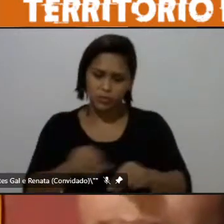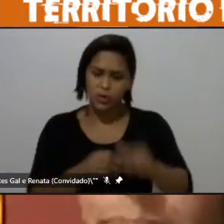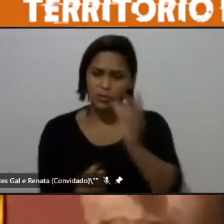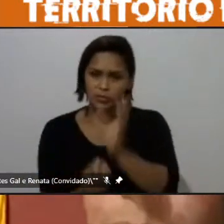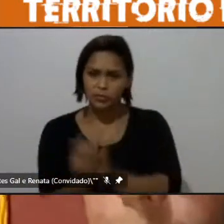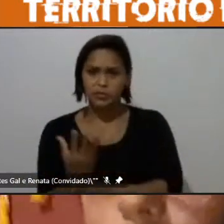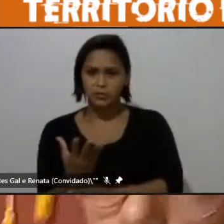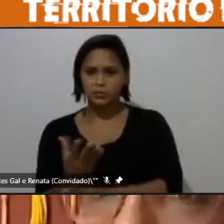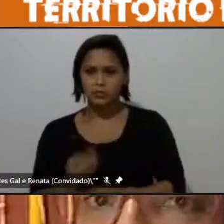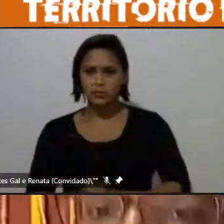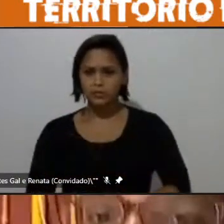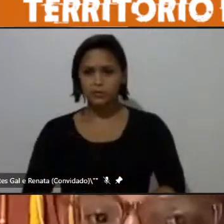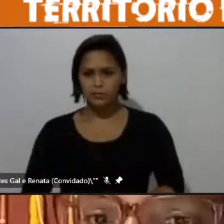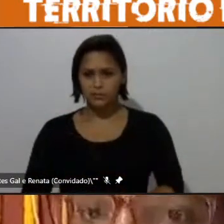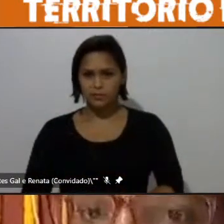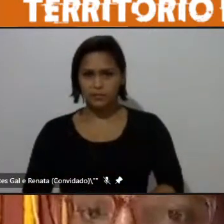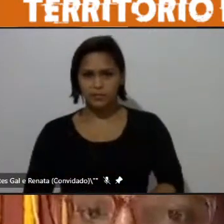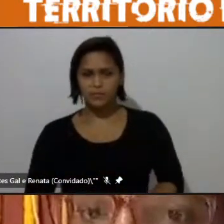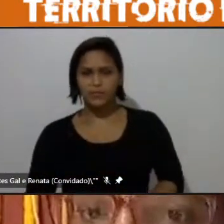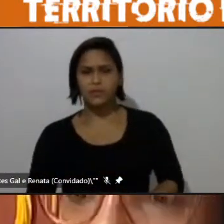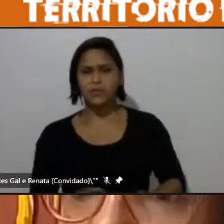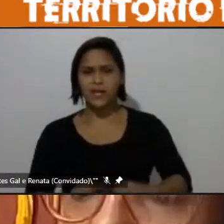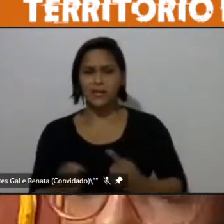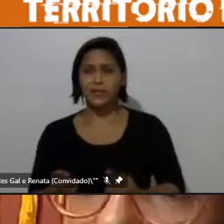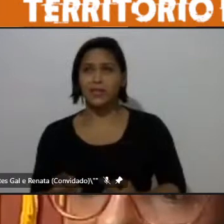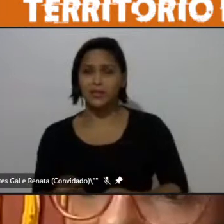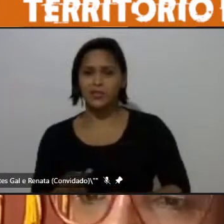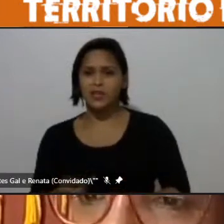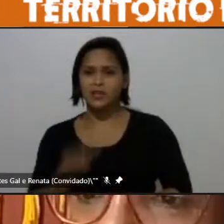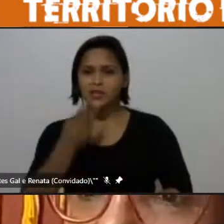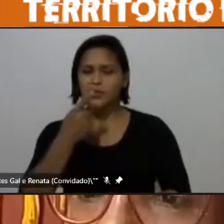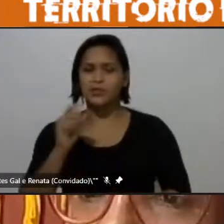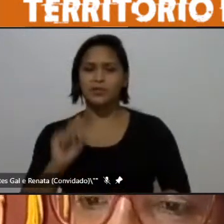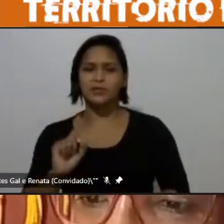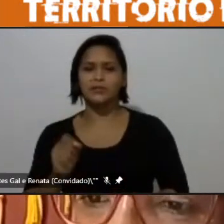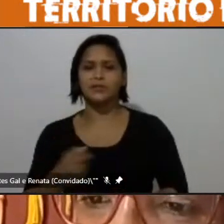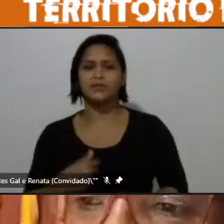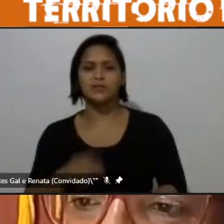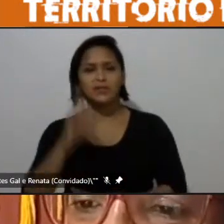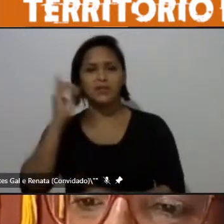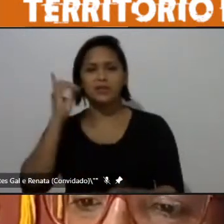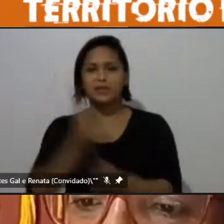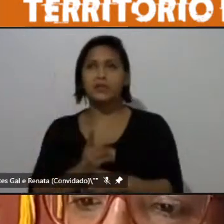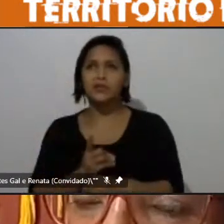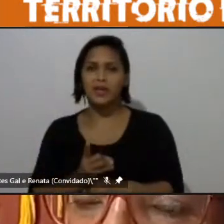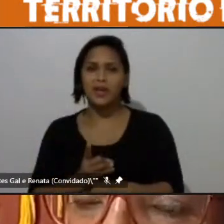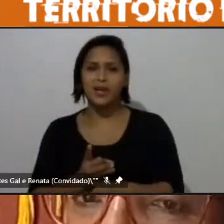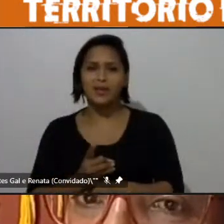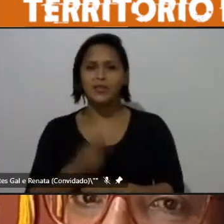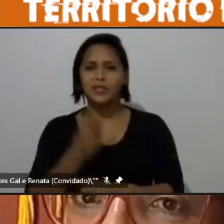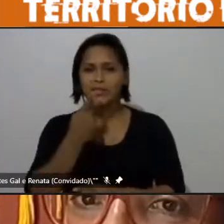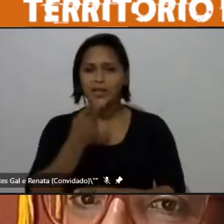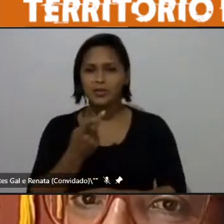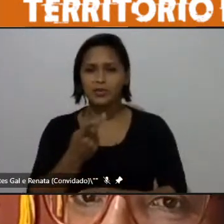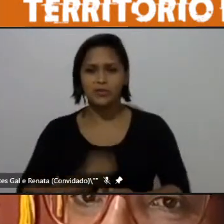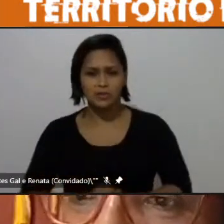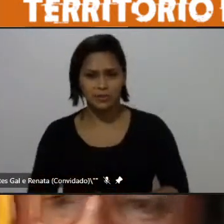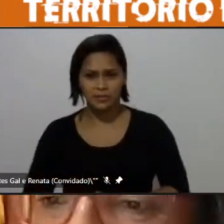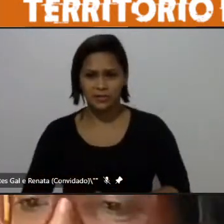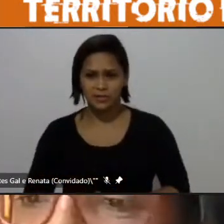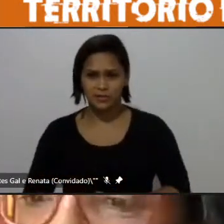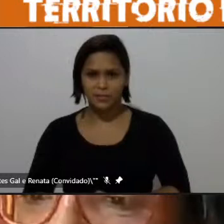né? Então, muito, muito bacana, ótimo. Eu acho que a gente vai ter bastante tempo para refletir com você nas